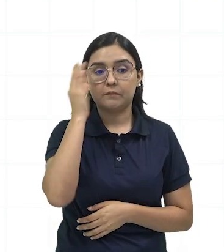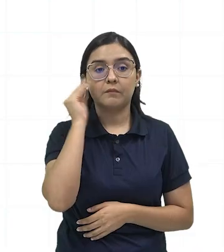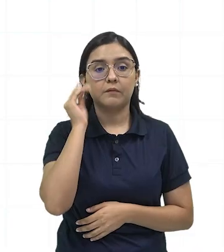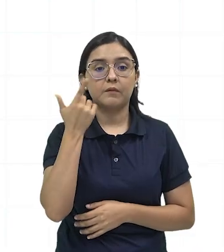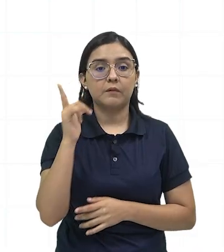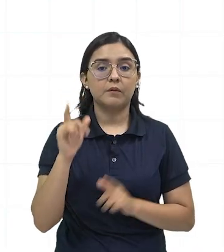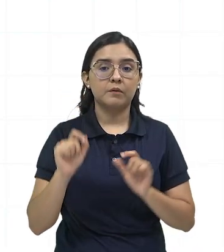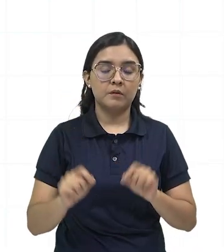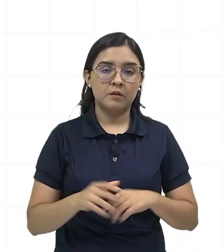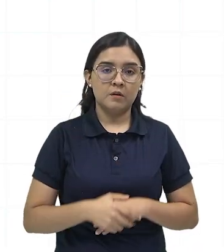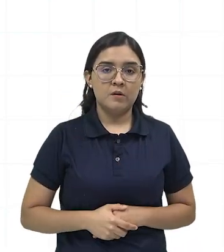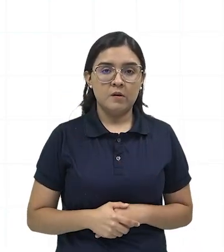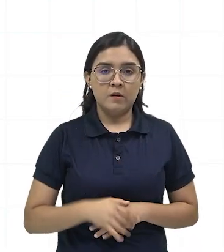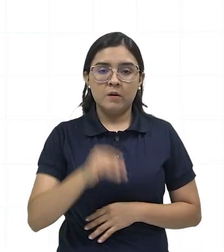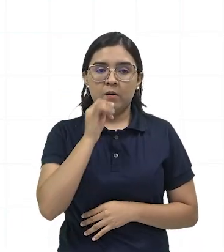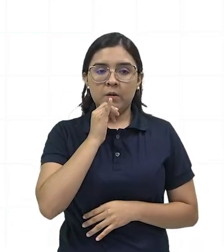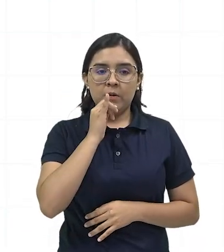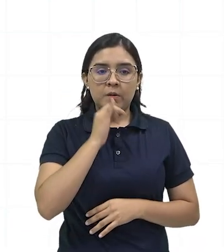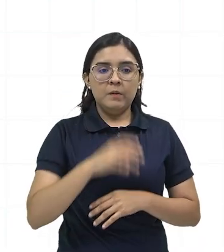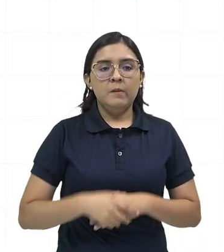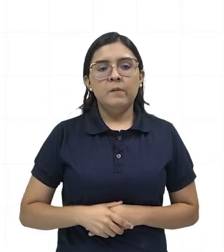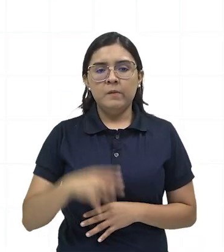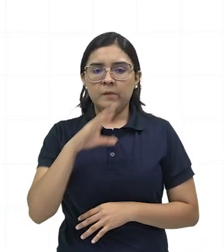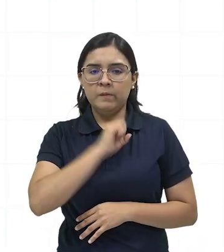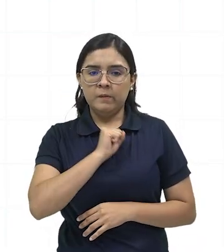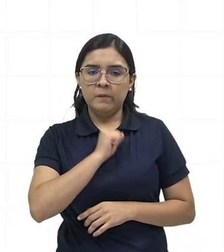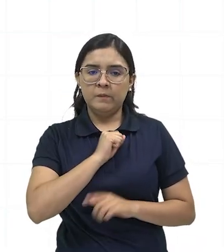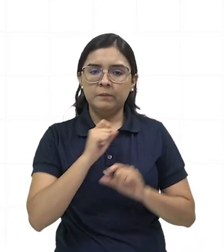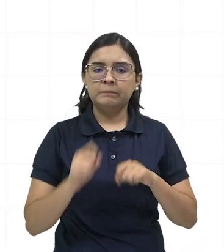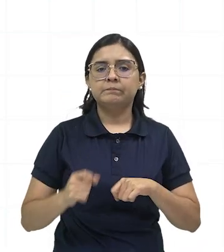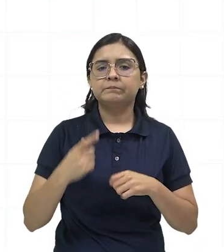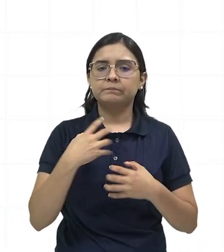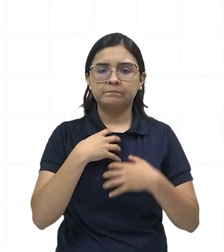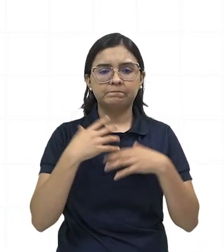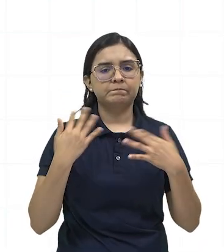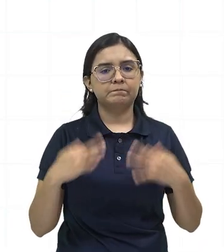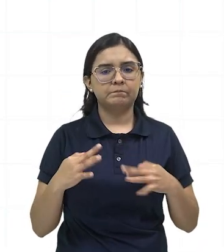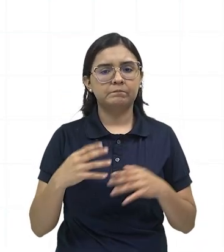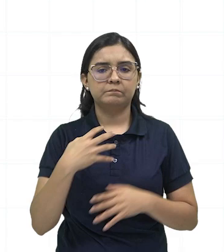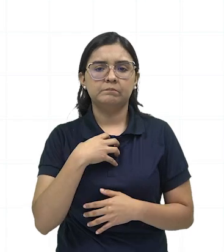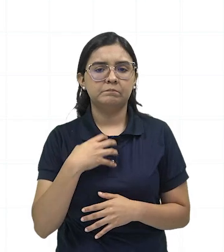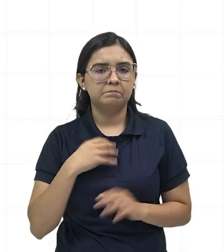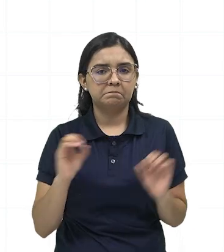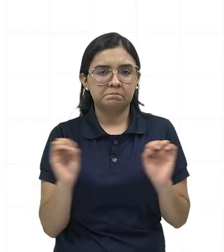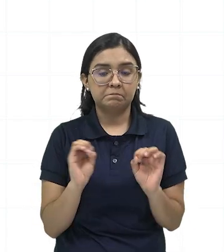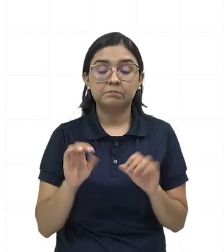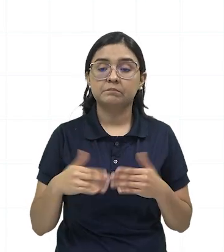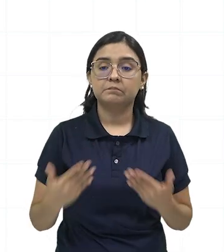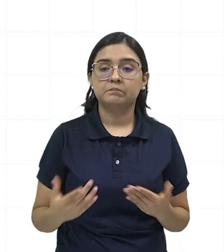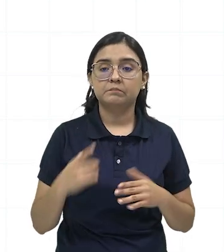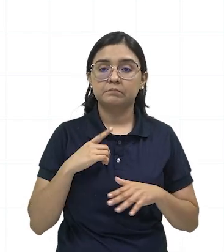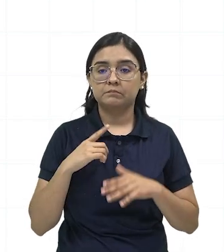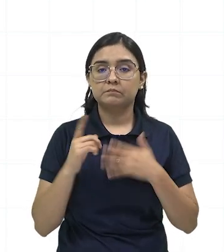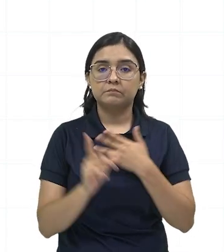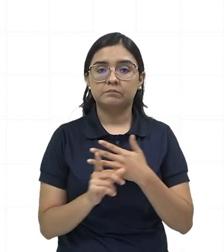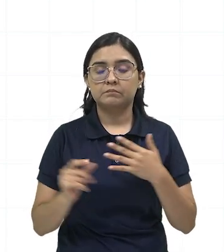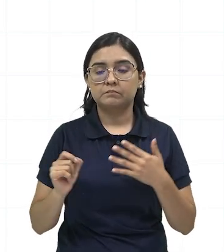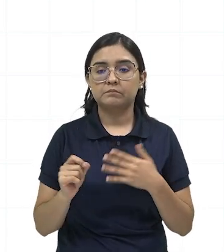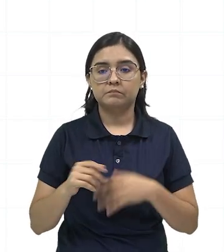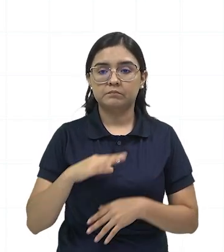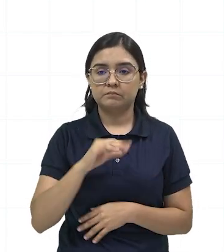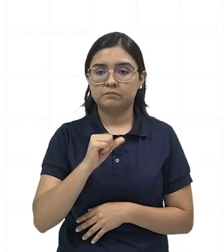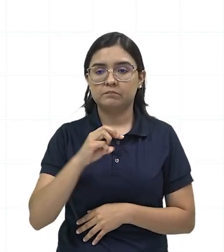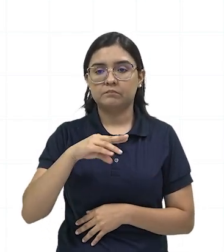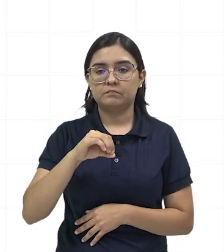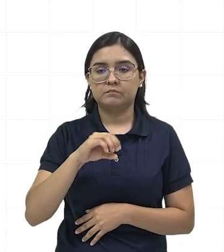exemplo. O amor é ferida que dói e não se sente. Então, esse é um trecho do poema de Camões.